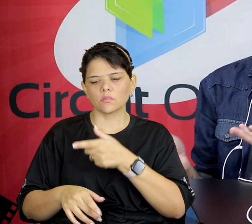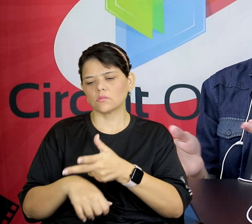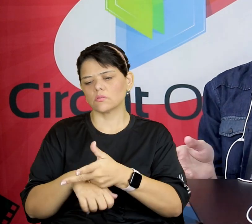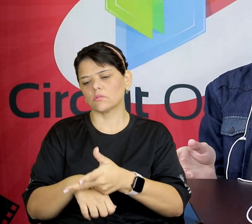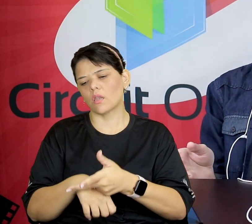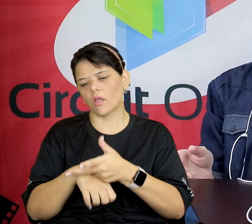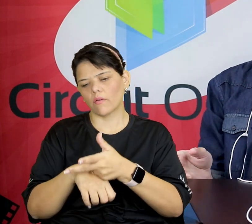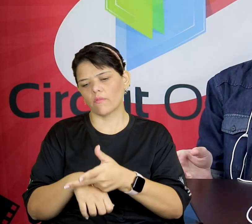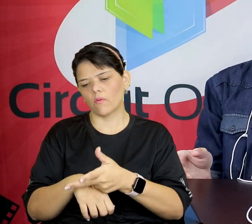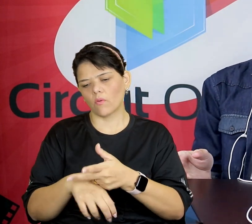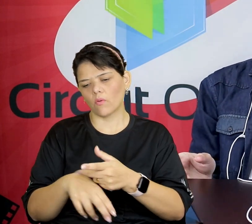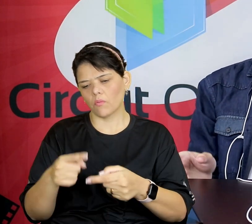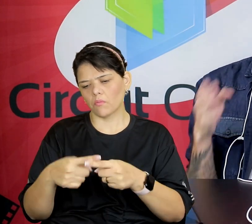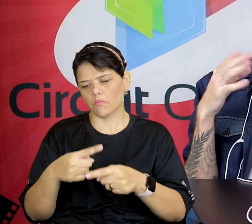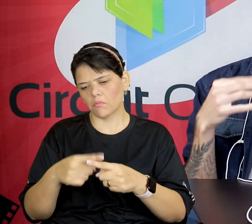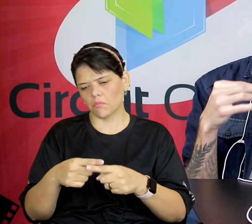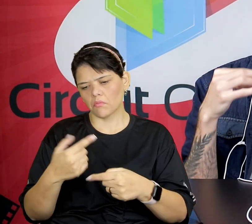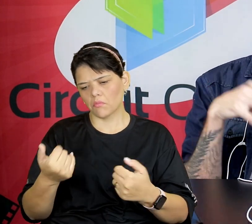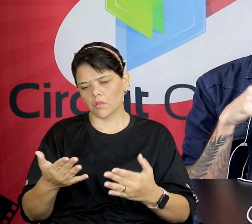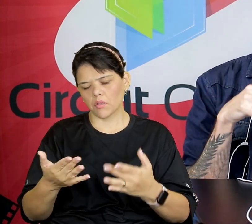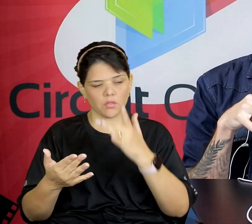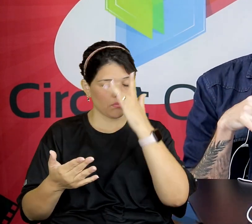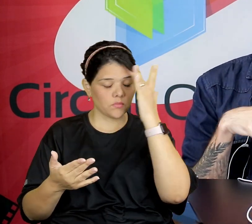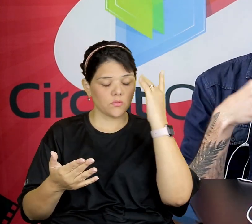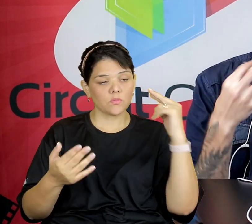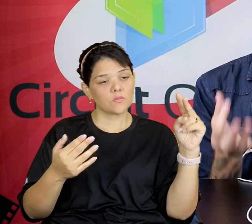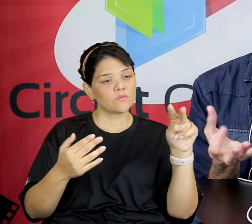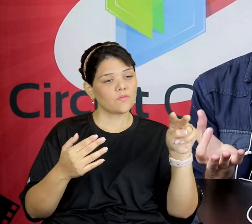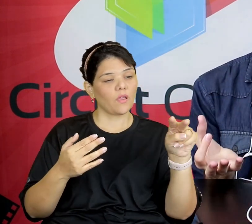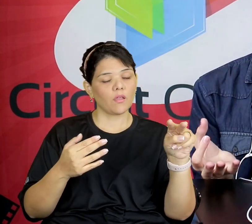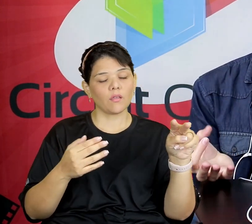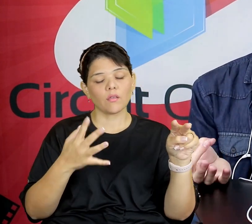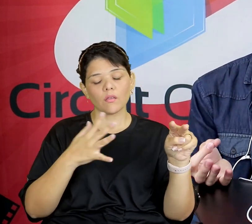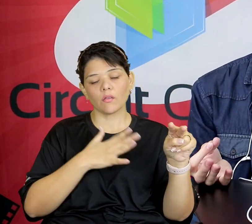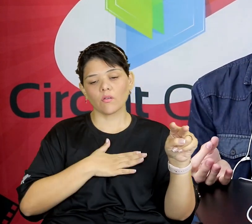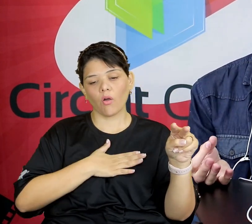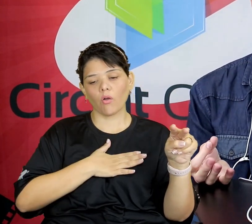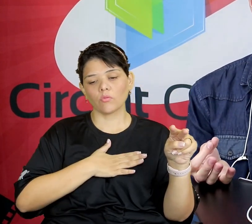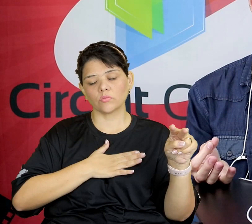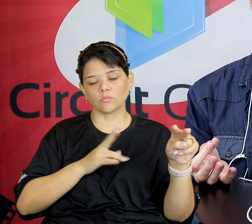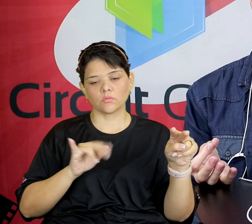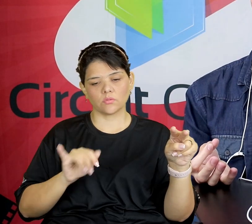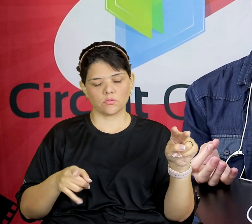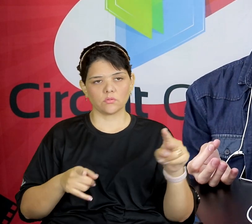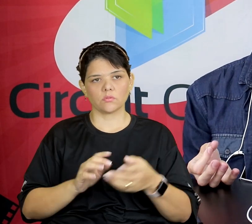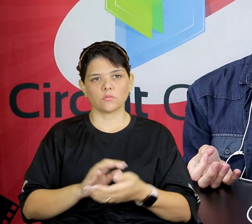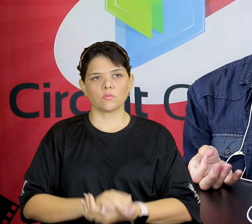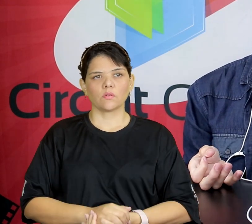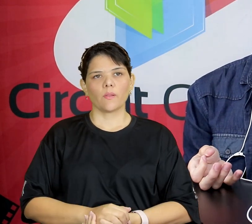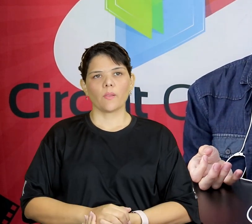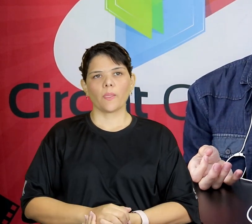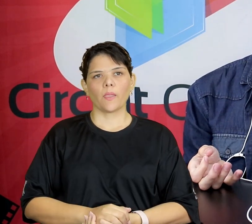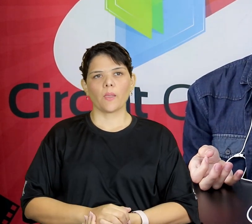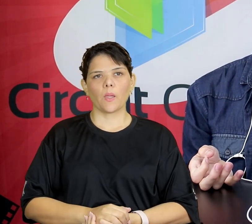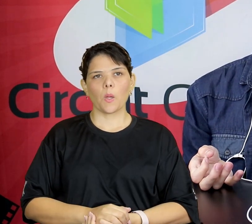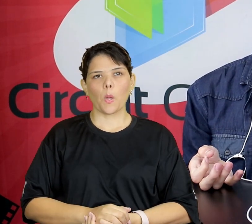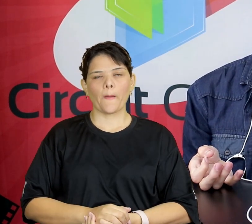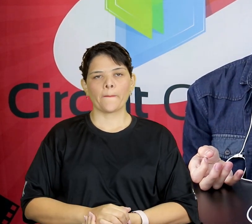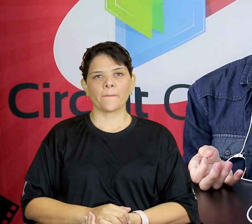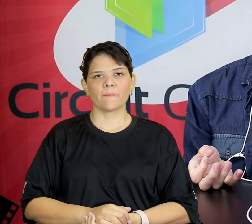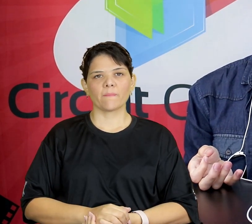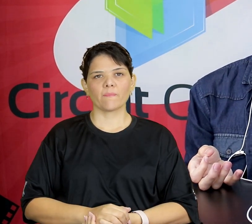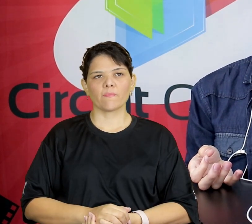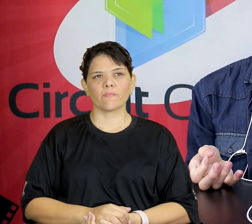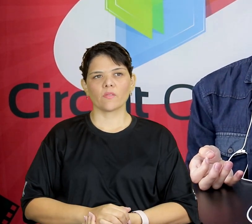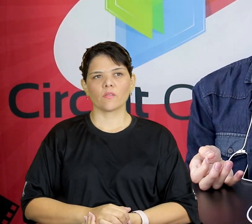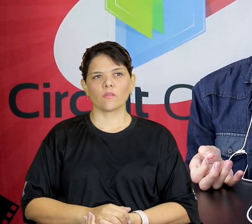motivo. Então, por que a gente não edita as coisas com isso em mente? Beleza? Thiago, lista liberada. Só avisar os meninos,